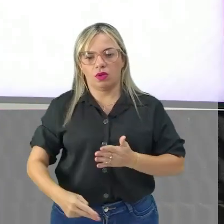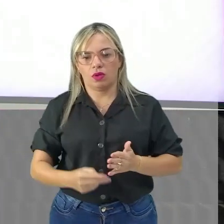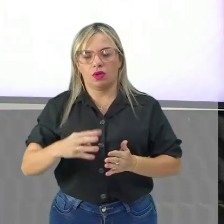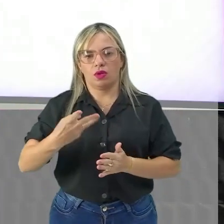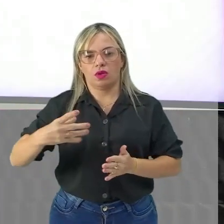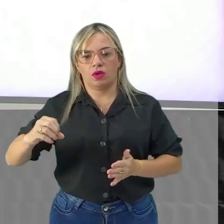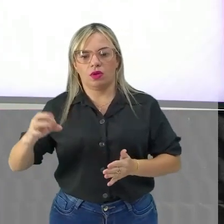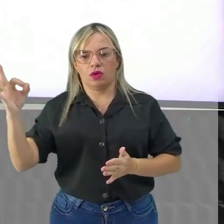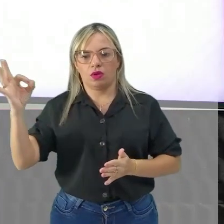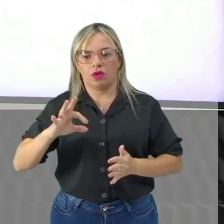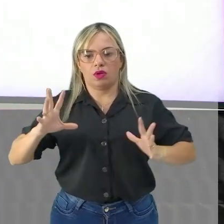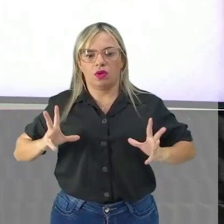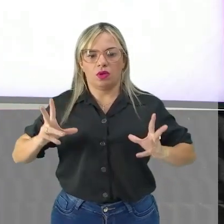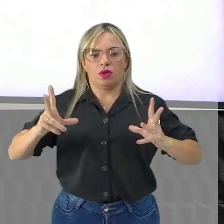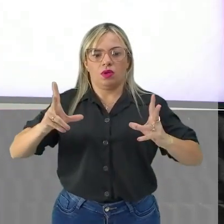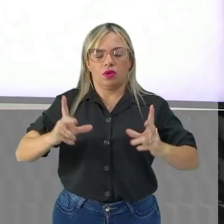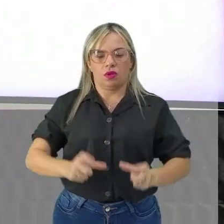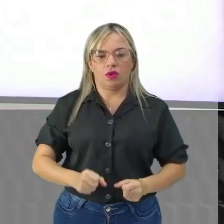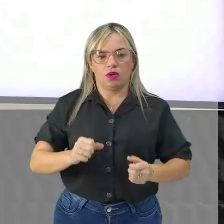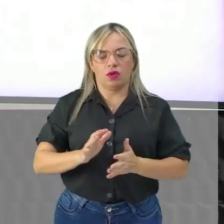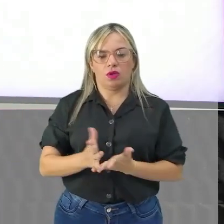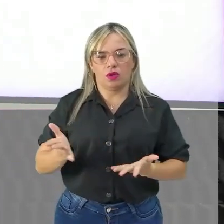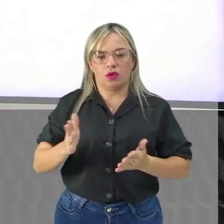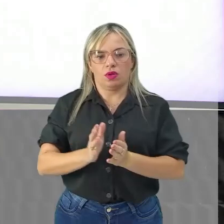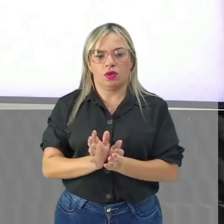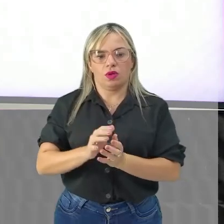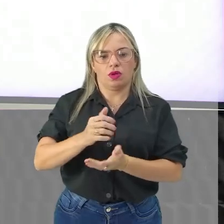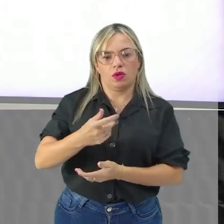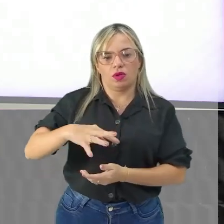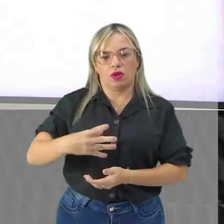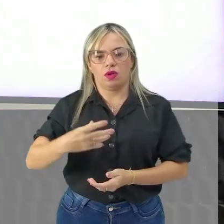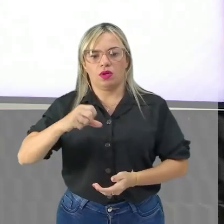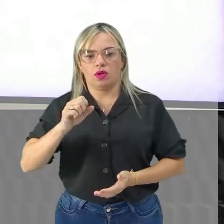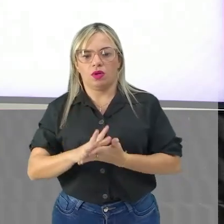de todas as espécies de anfíbios conhecidas pela ciência,